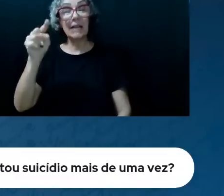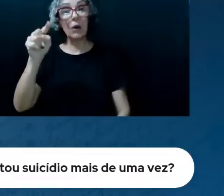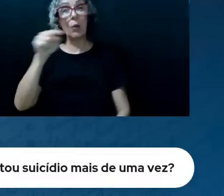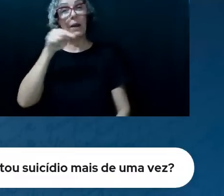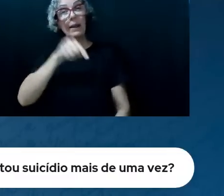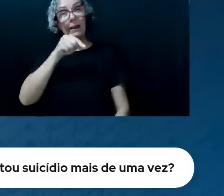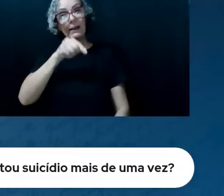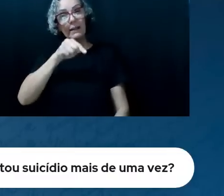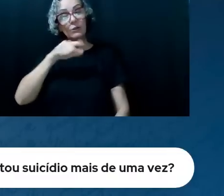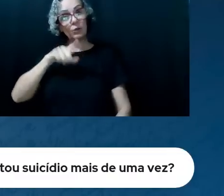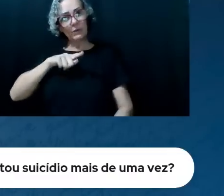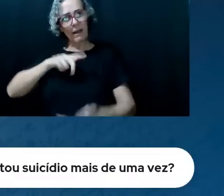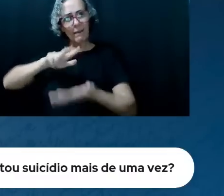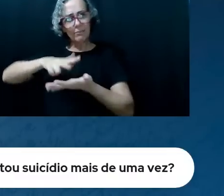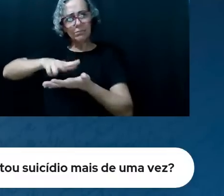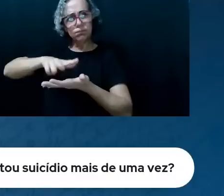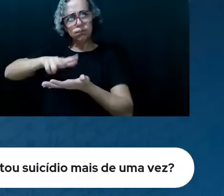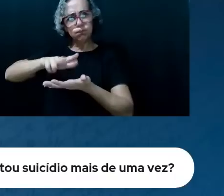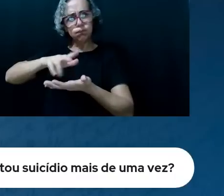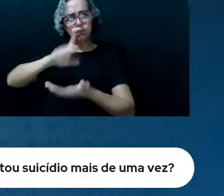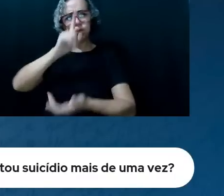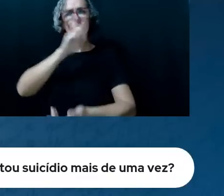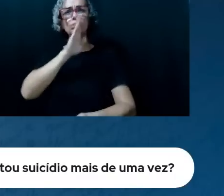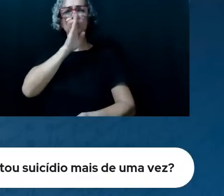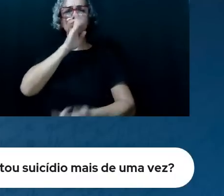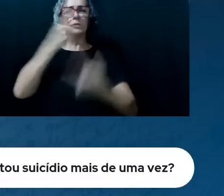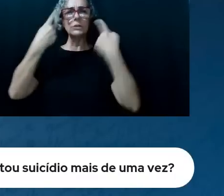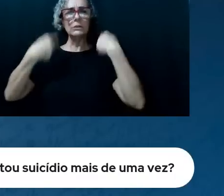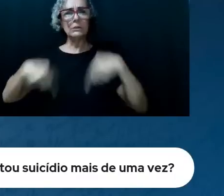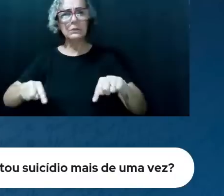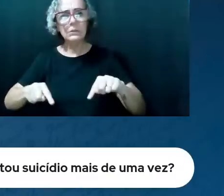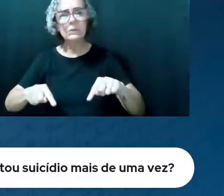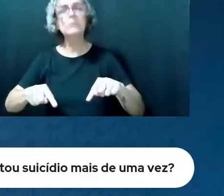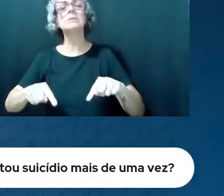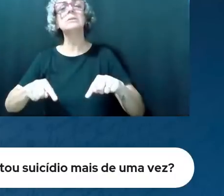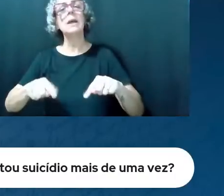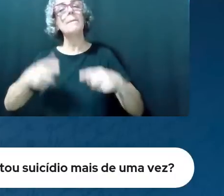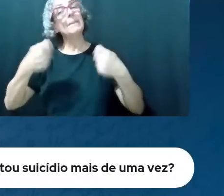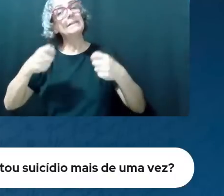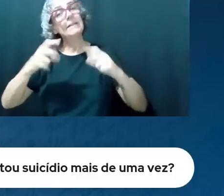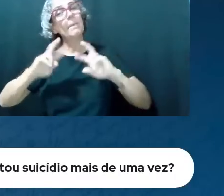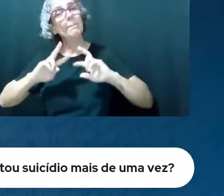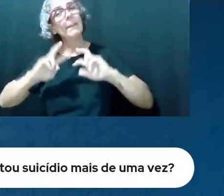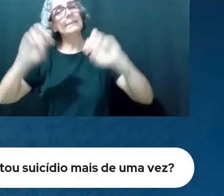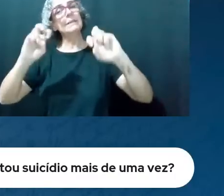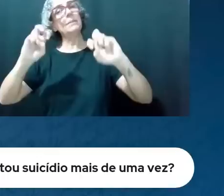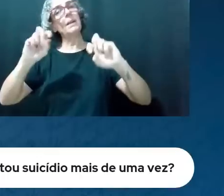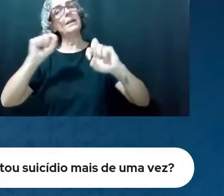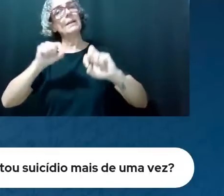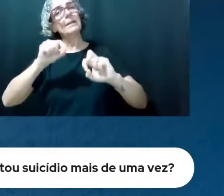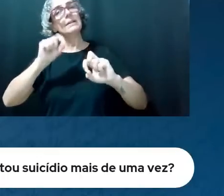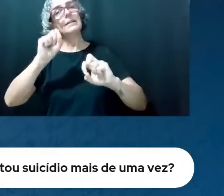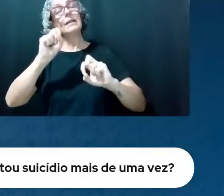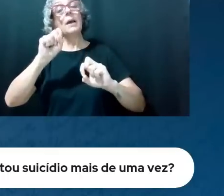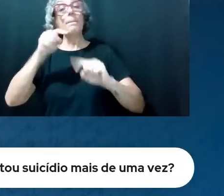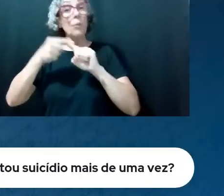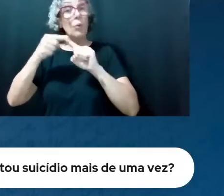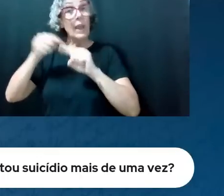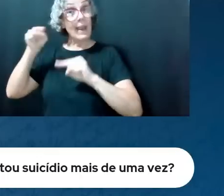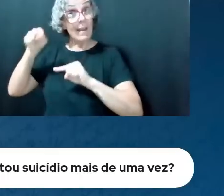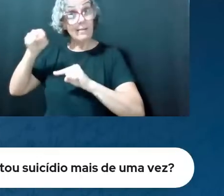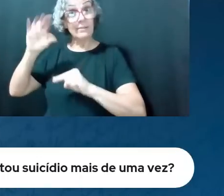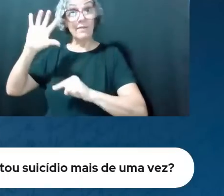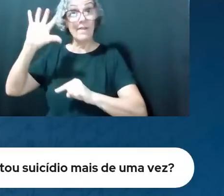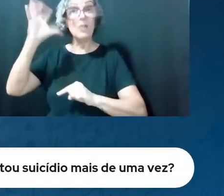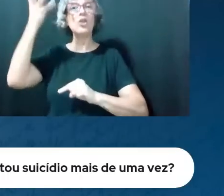alguma similaridade, porque nós percebemos que no fenômeno que nós estamos estudando é o efeito